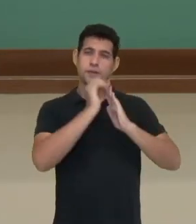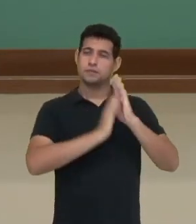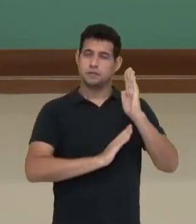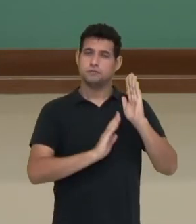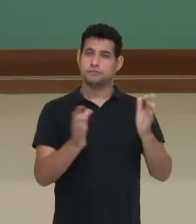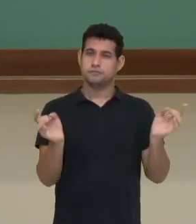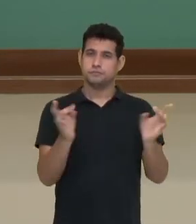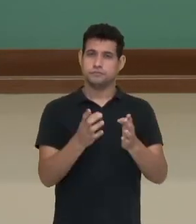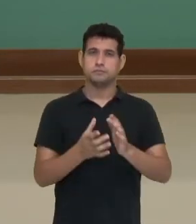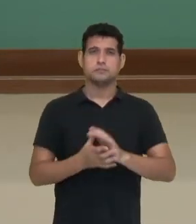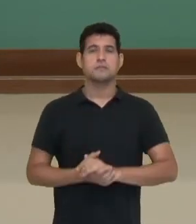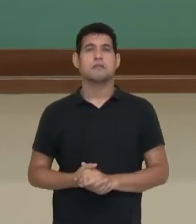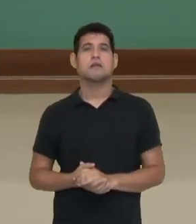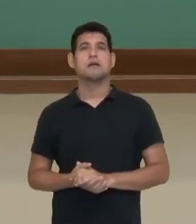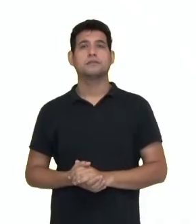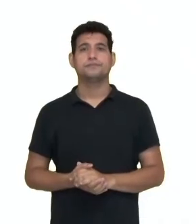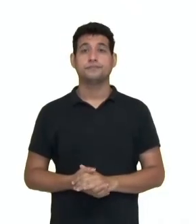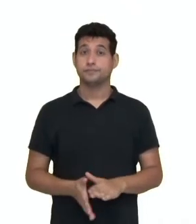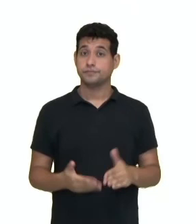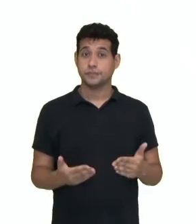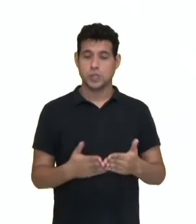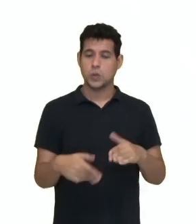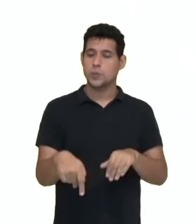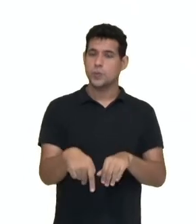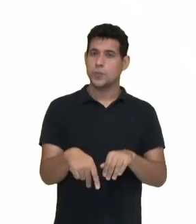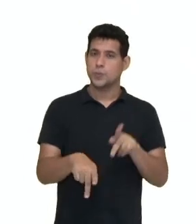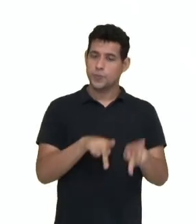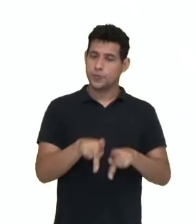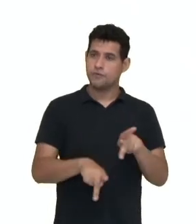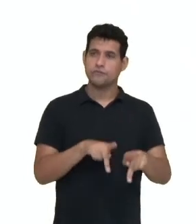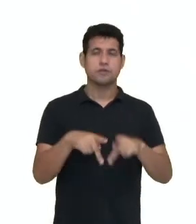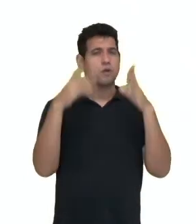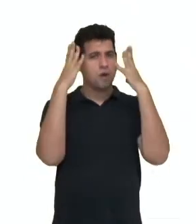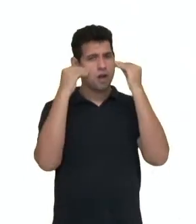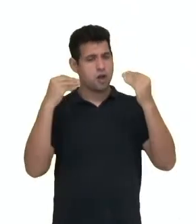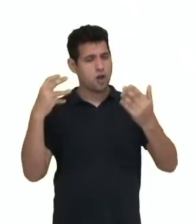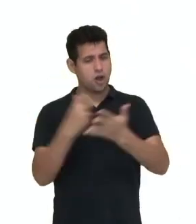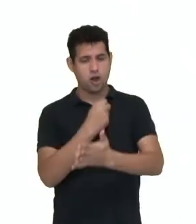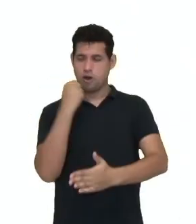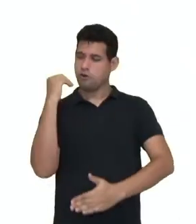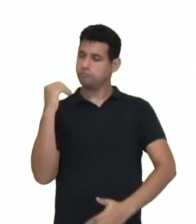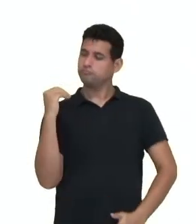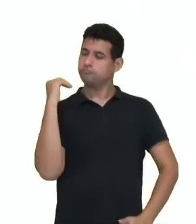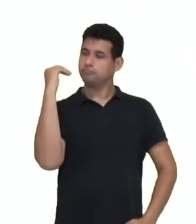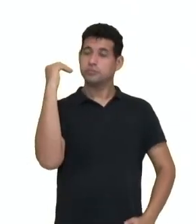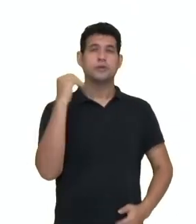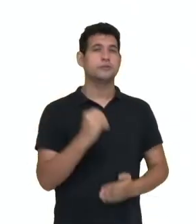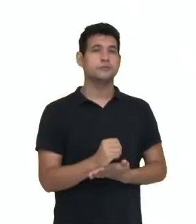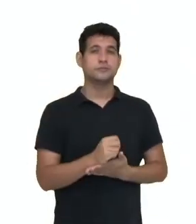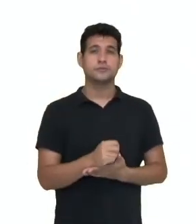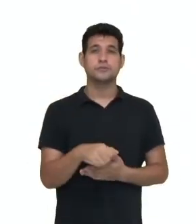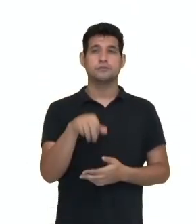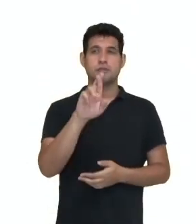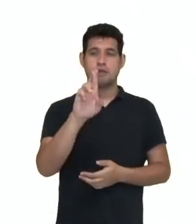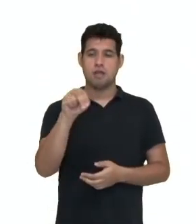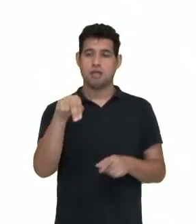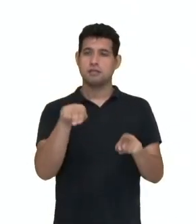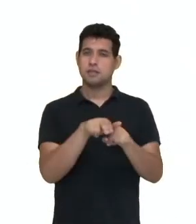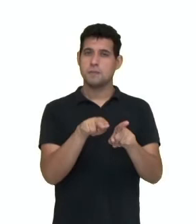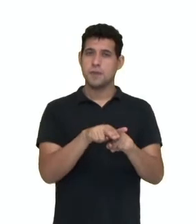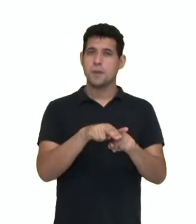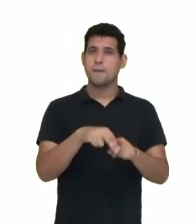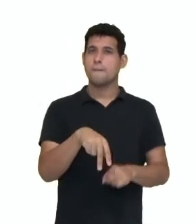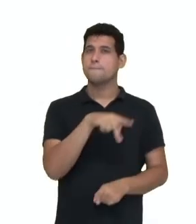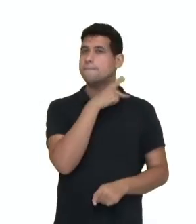tá? Então, aqui, os holandeses progrediram, conquistaram o Rio Grande do Norte, a Paraíba e o Arraial de